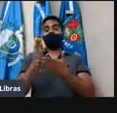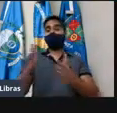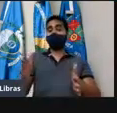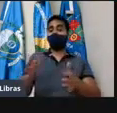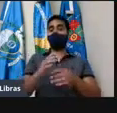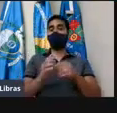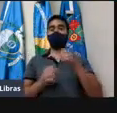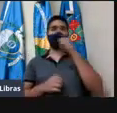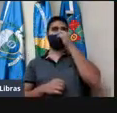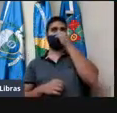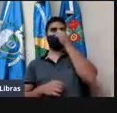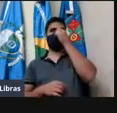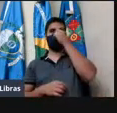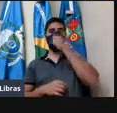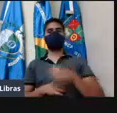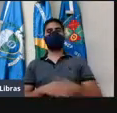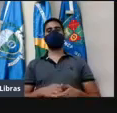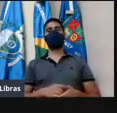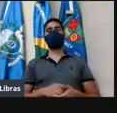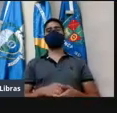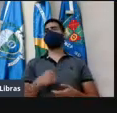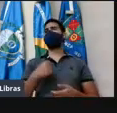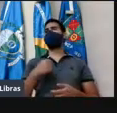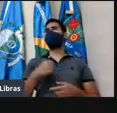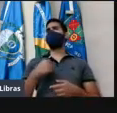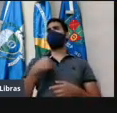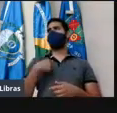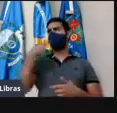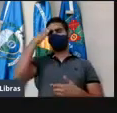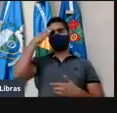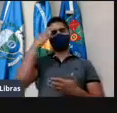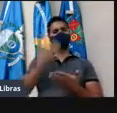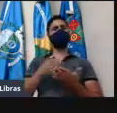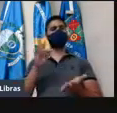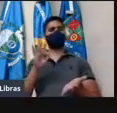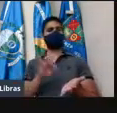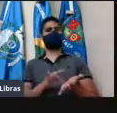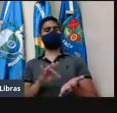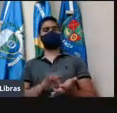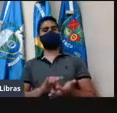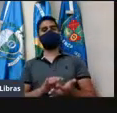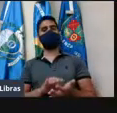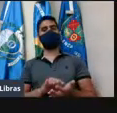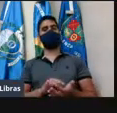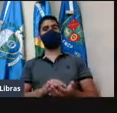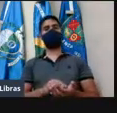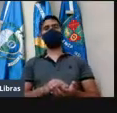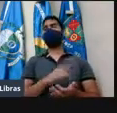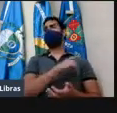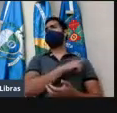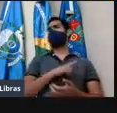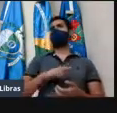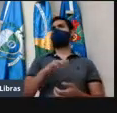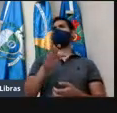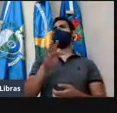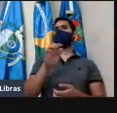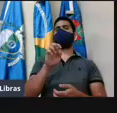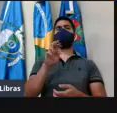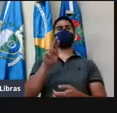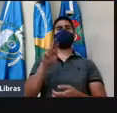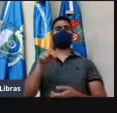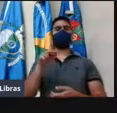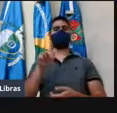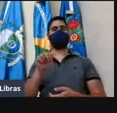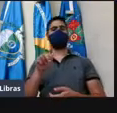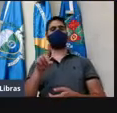ser extinto. E aí eu confio muito, mas muito, na gestão governo Fernandinho Graça. Eu não tenho dúvida